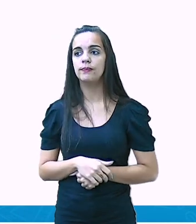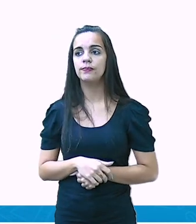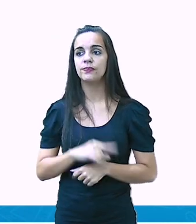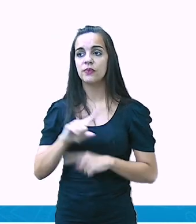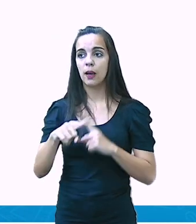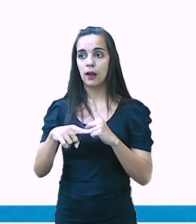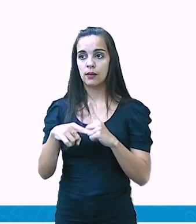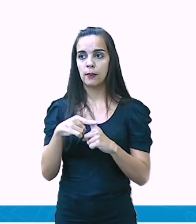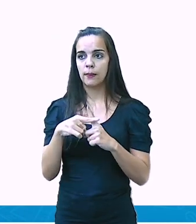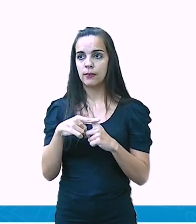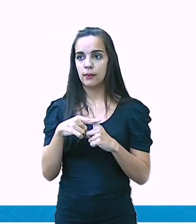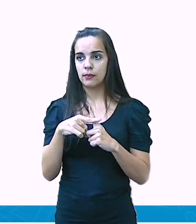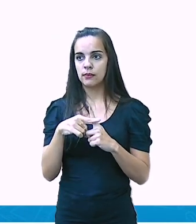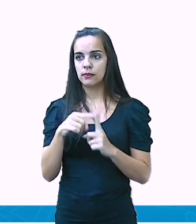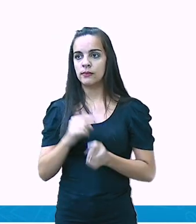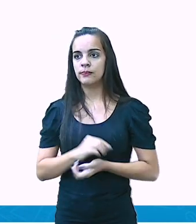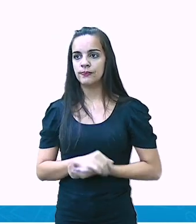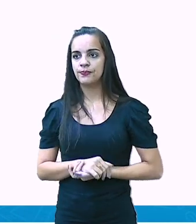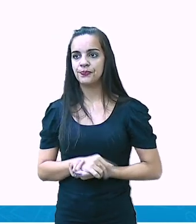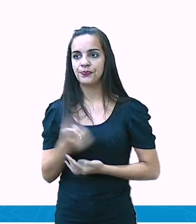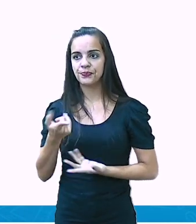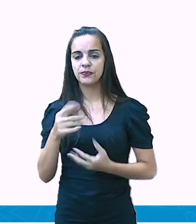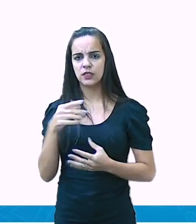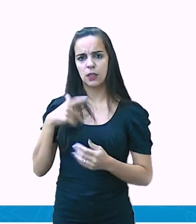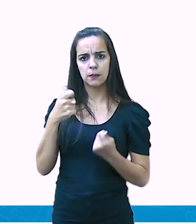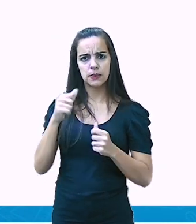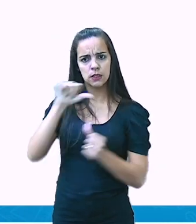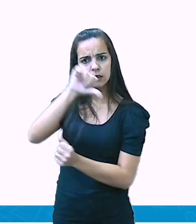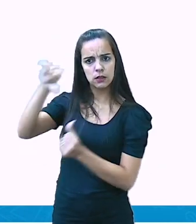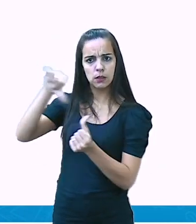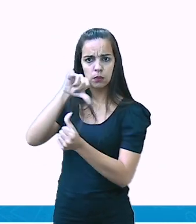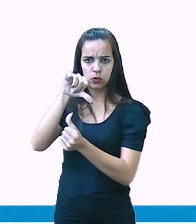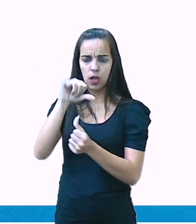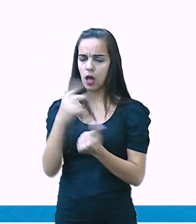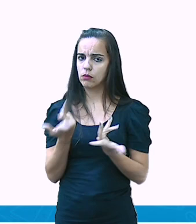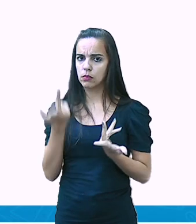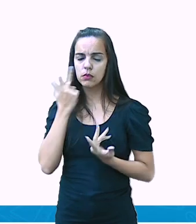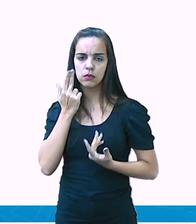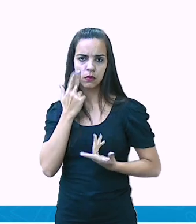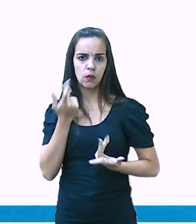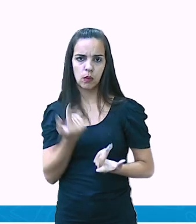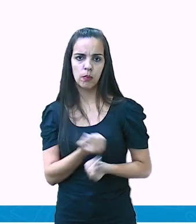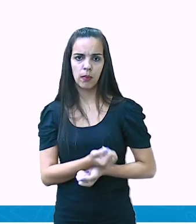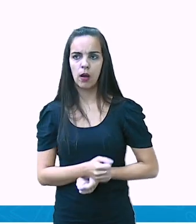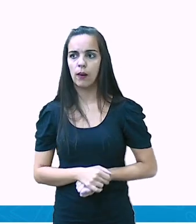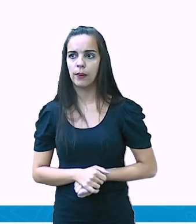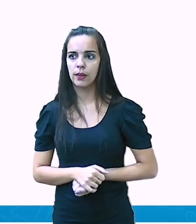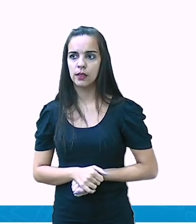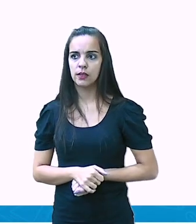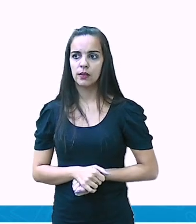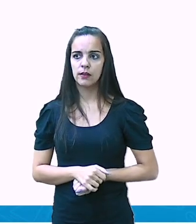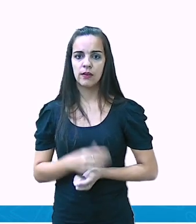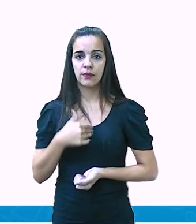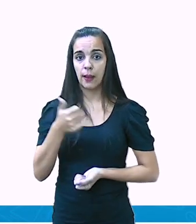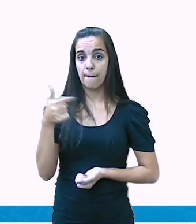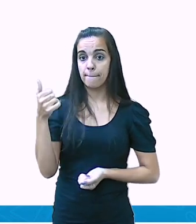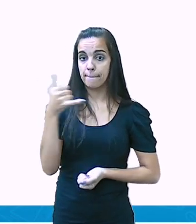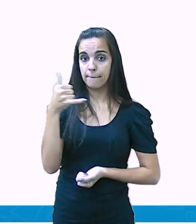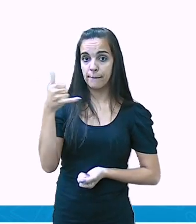equação. Mudando de membro, ele muda a operação. Se aqui ele está sendo adicionado,